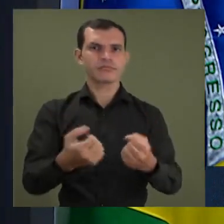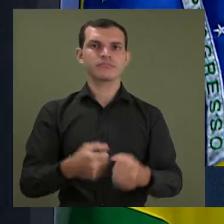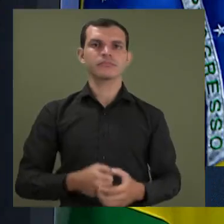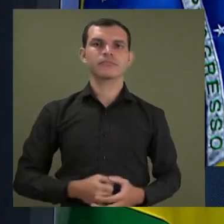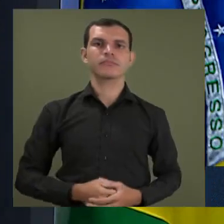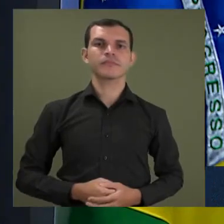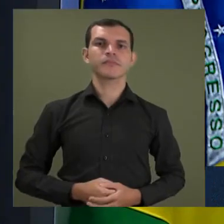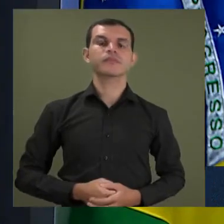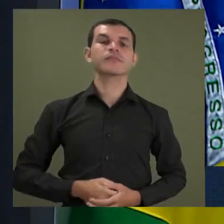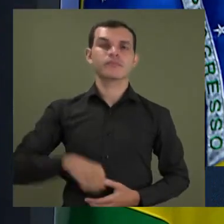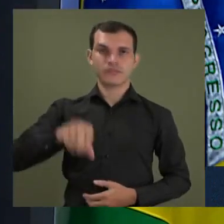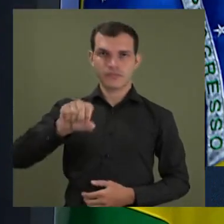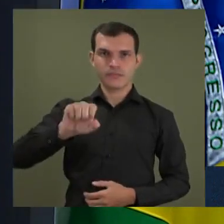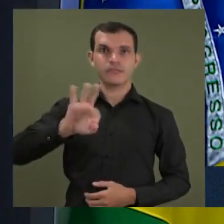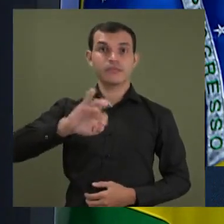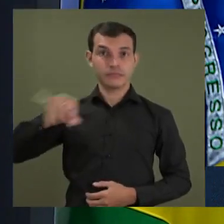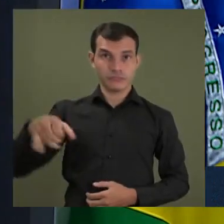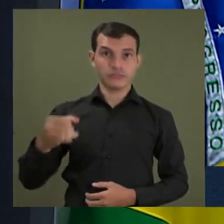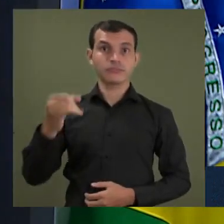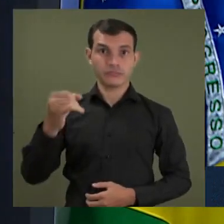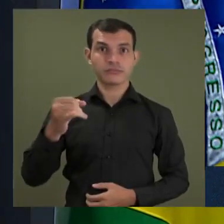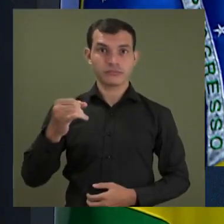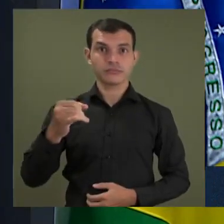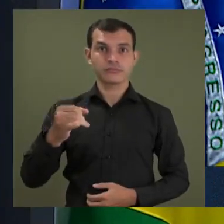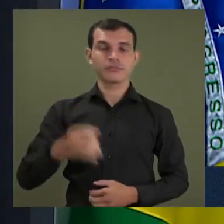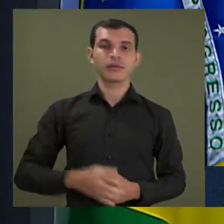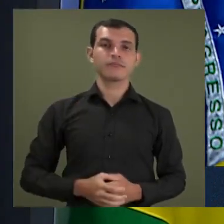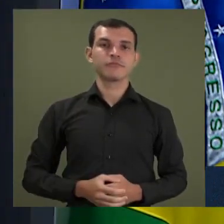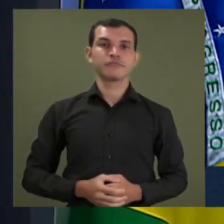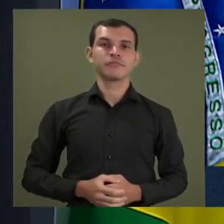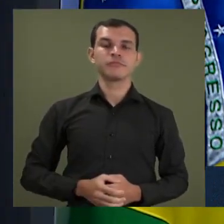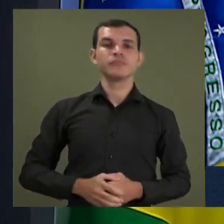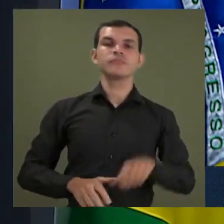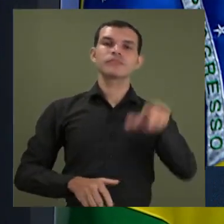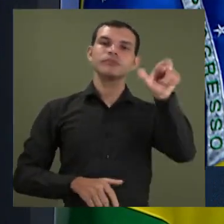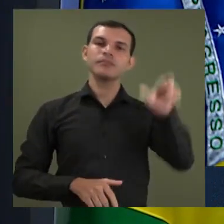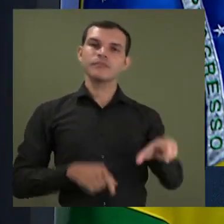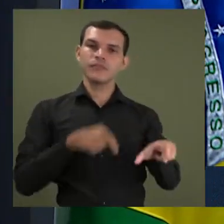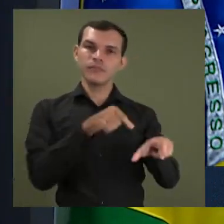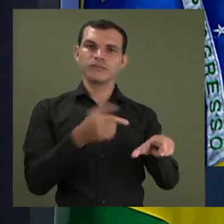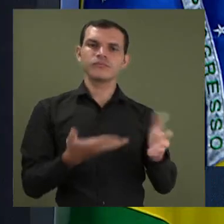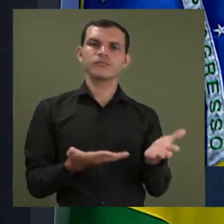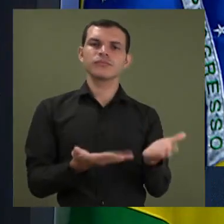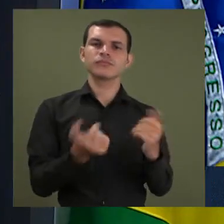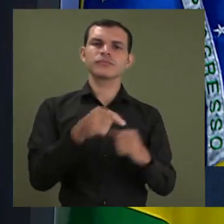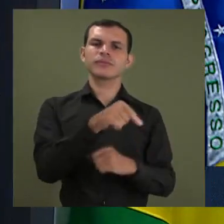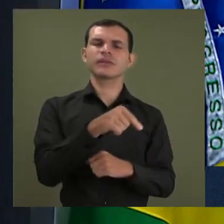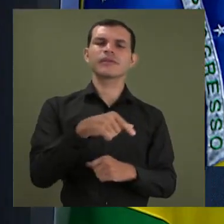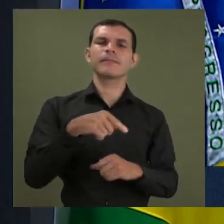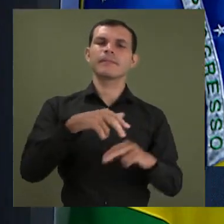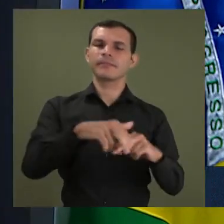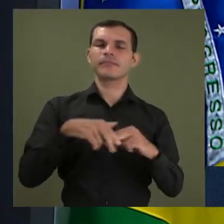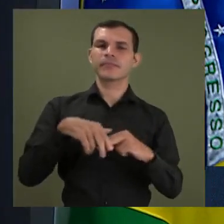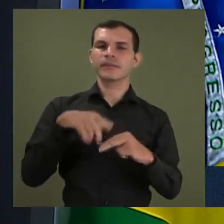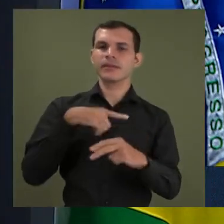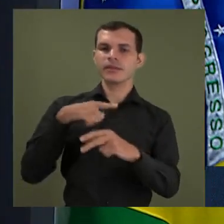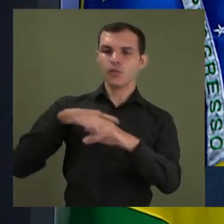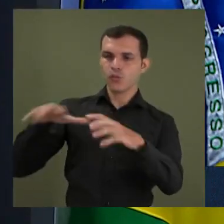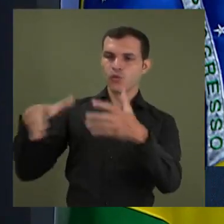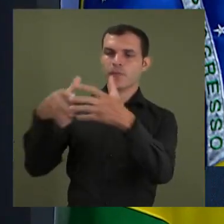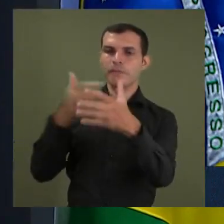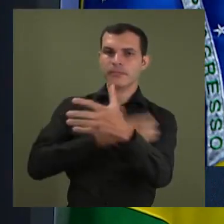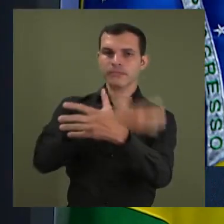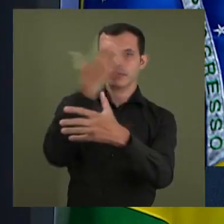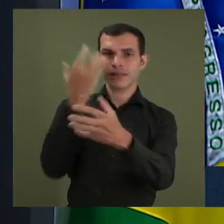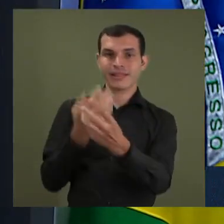O STJ absolveu um rapaz por 3 votos a 2, que